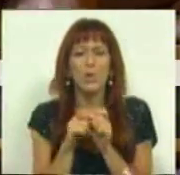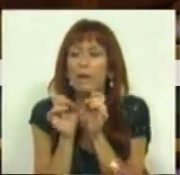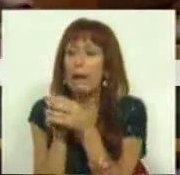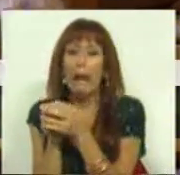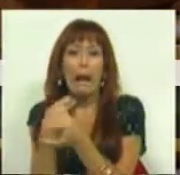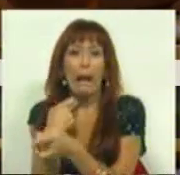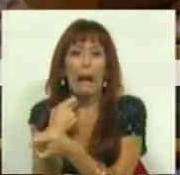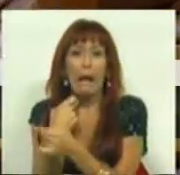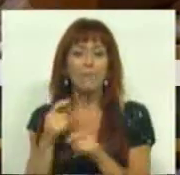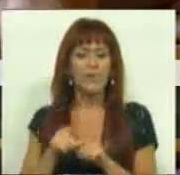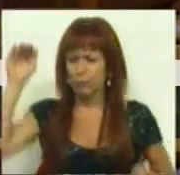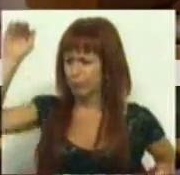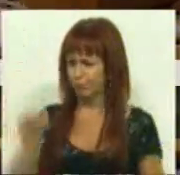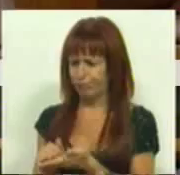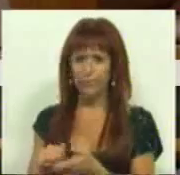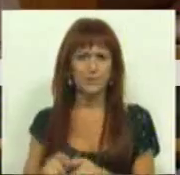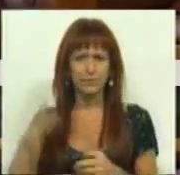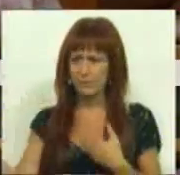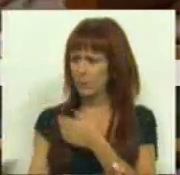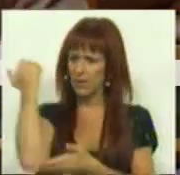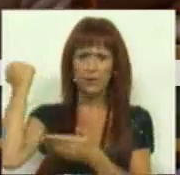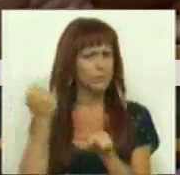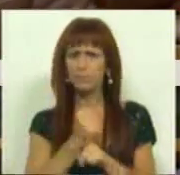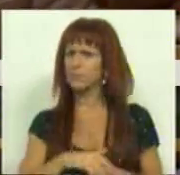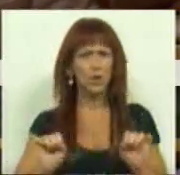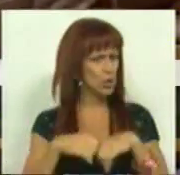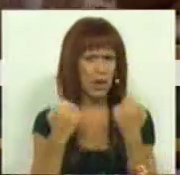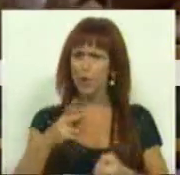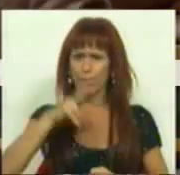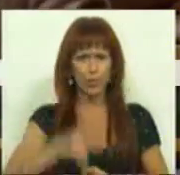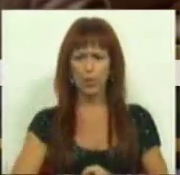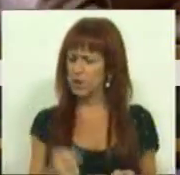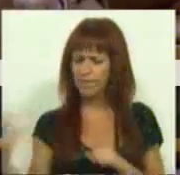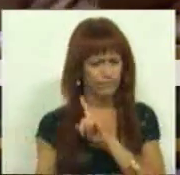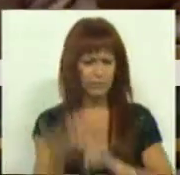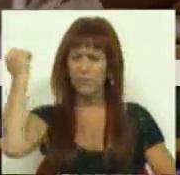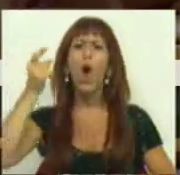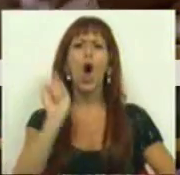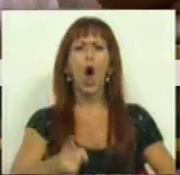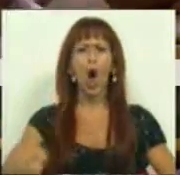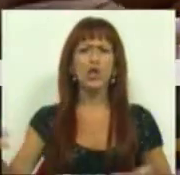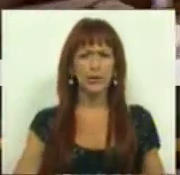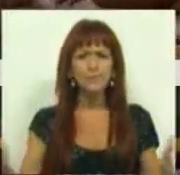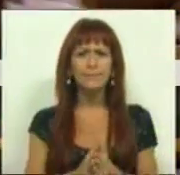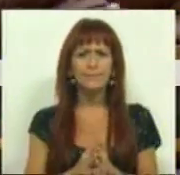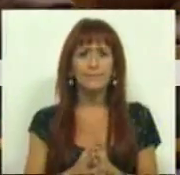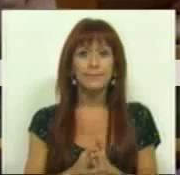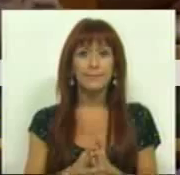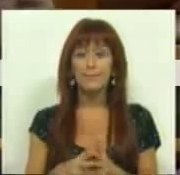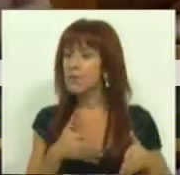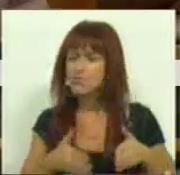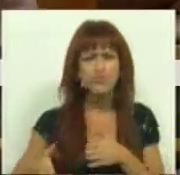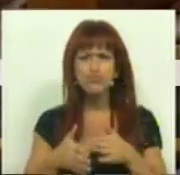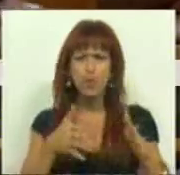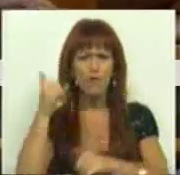pigmeu, não queremos diminuir as conquistas da sociedade portuguesa, as conquistas daqueles que trilharam